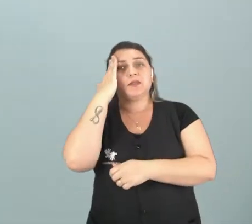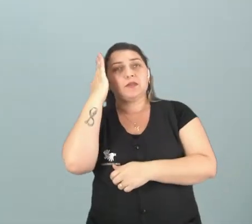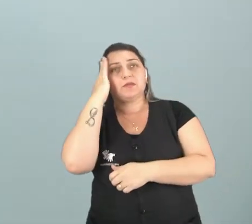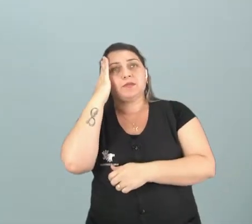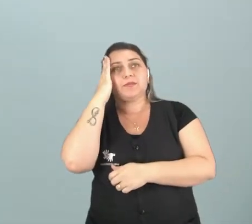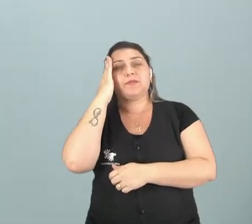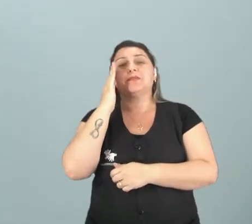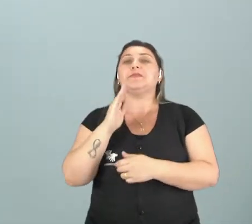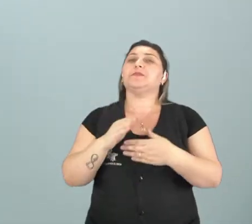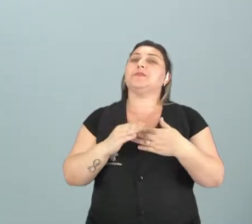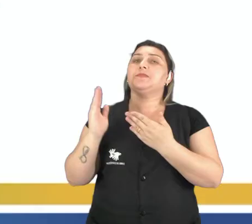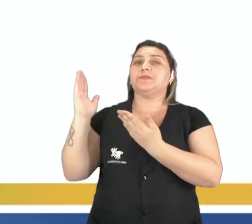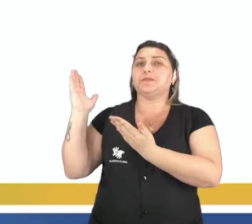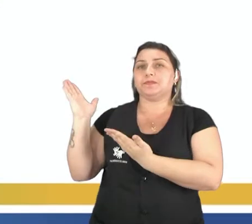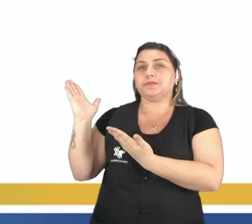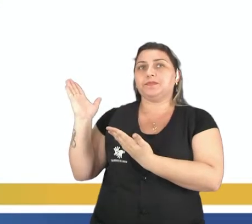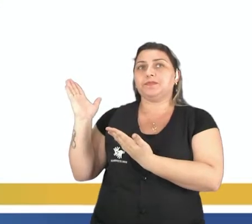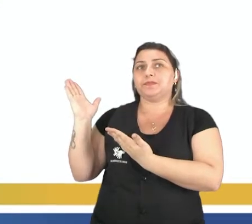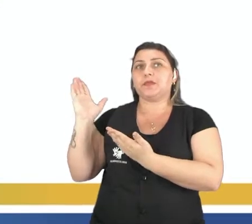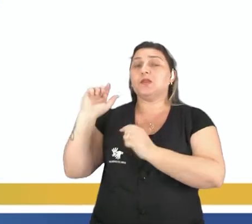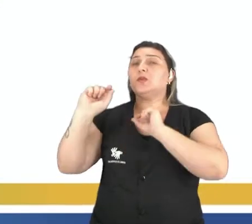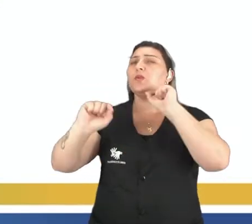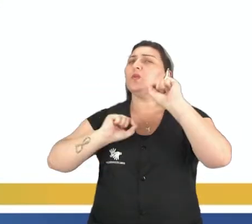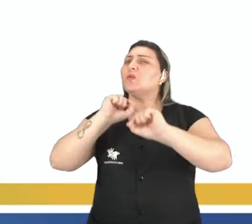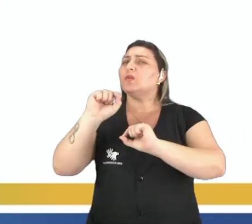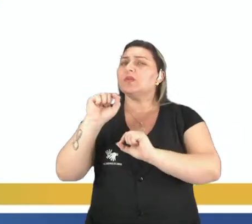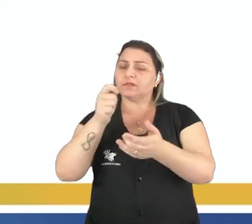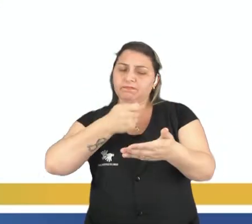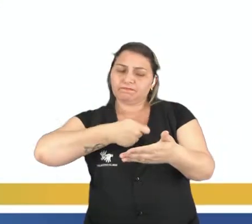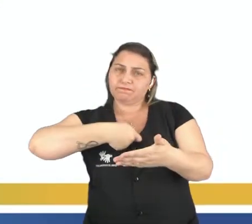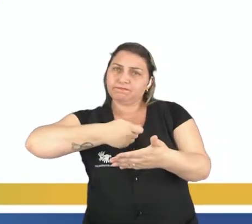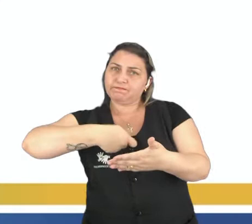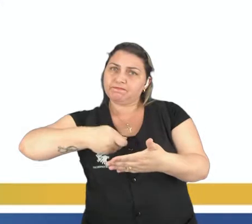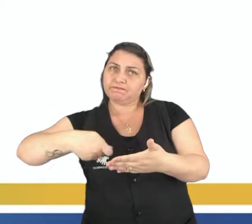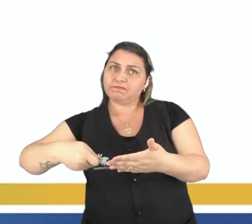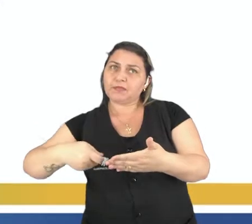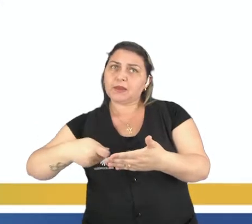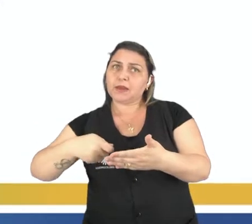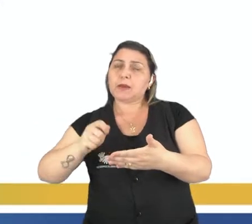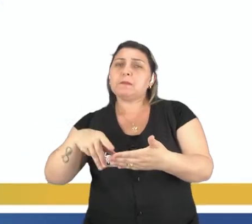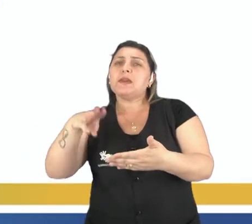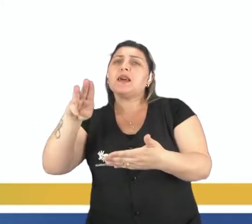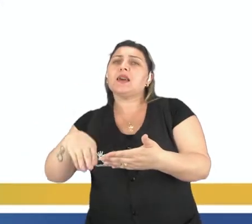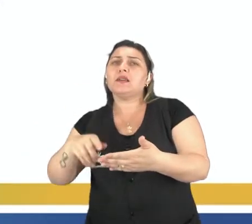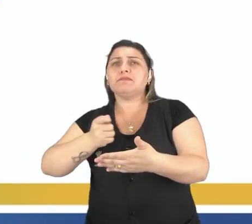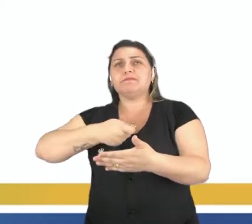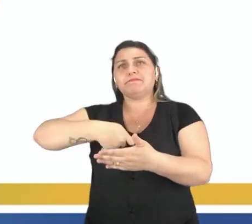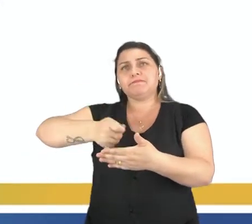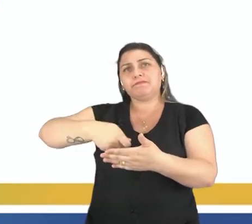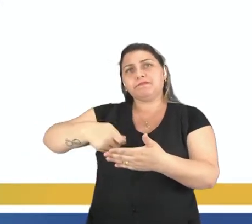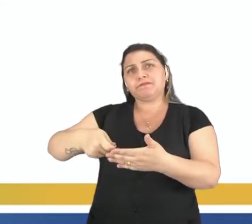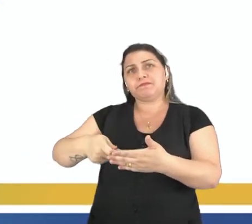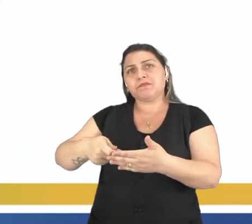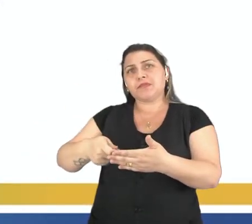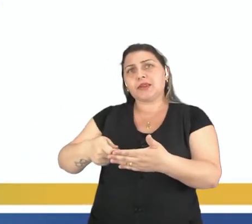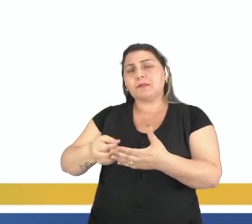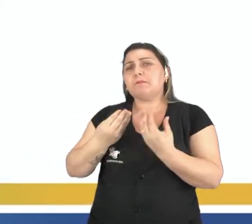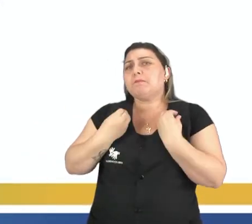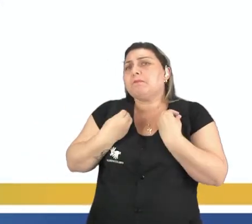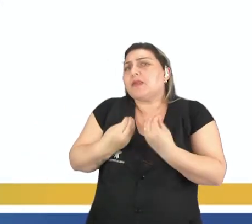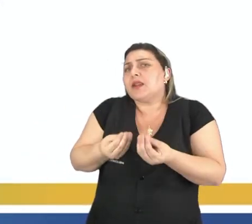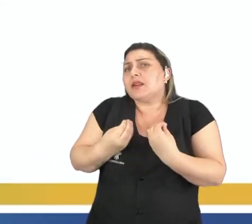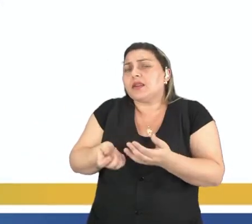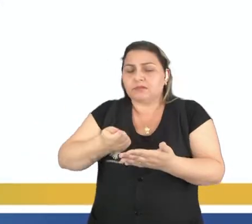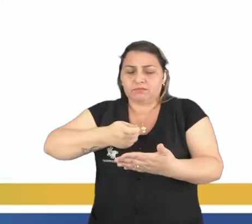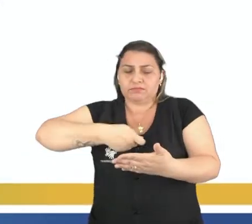consideração? Acompanhem. O que vou escrever? Para quem vou escrever? Para que